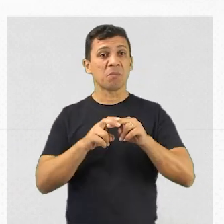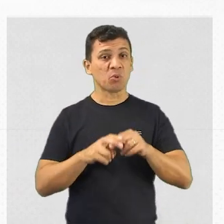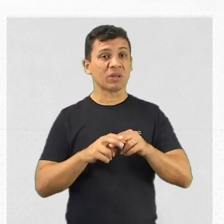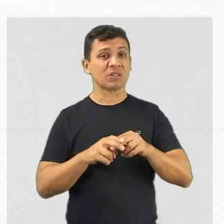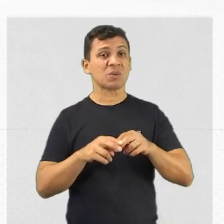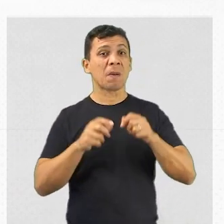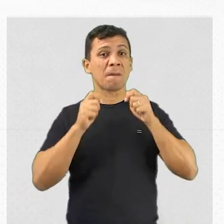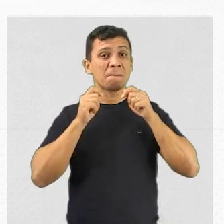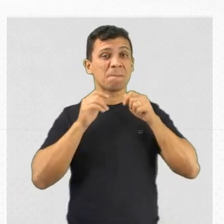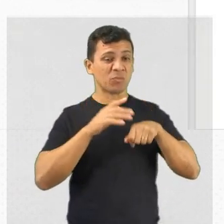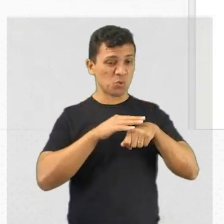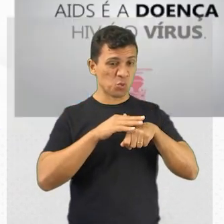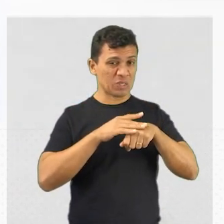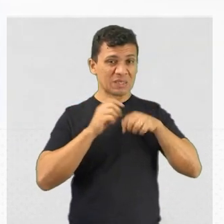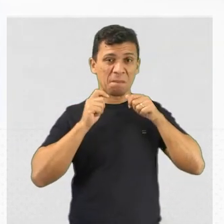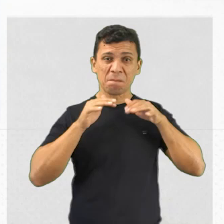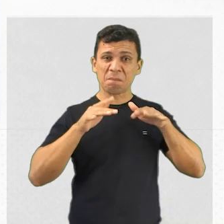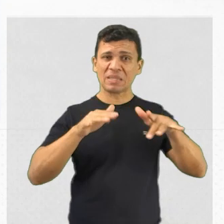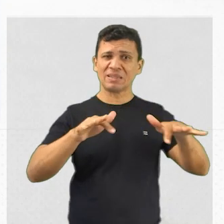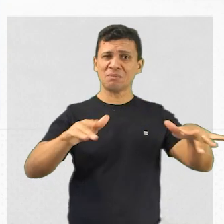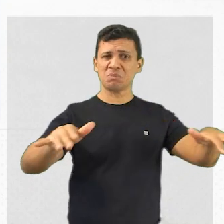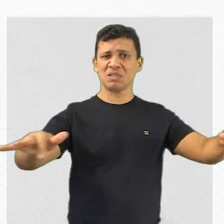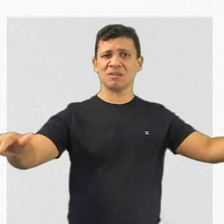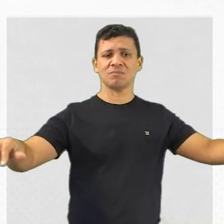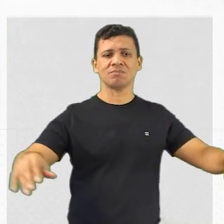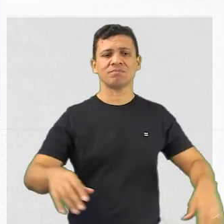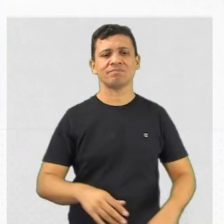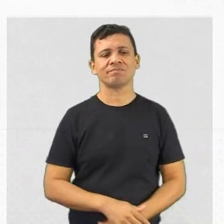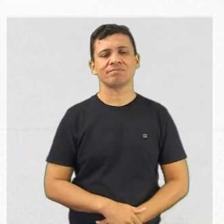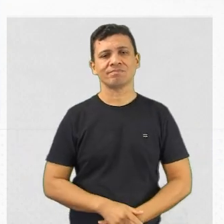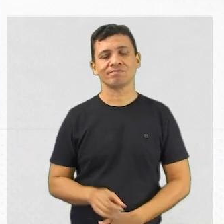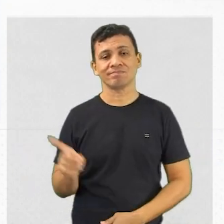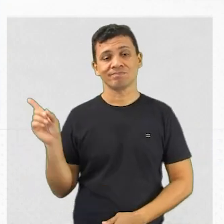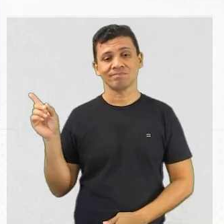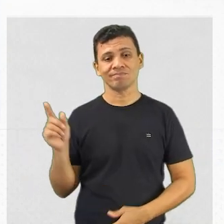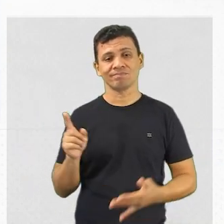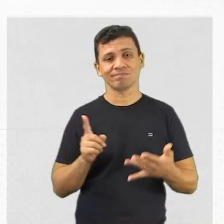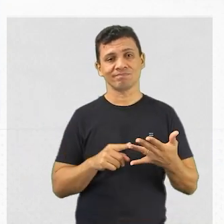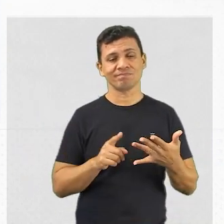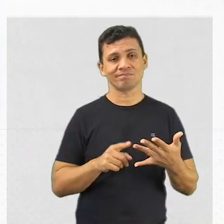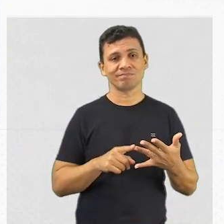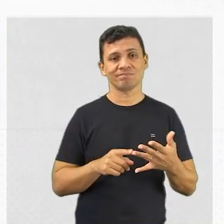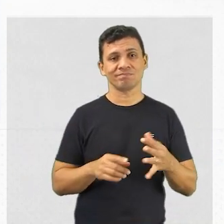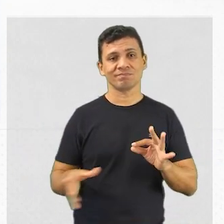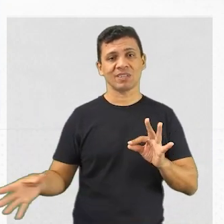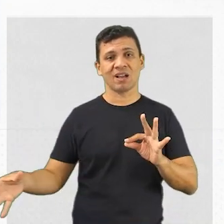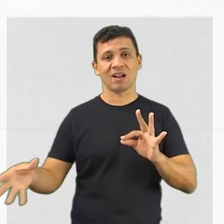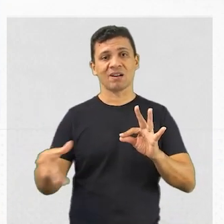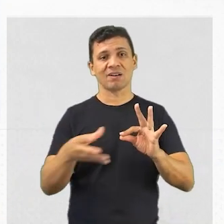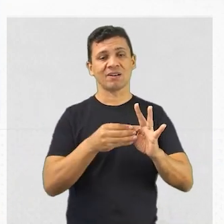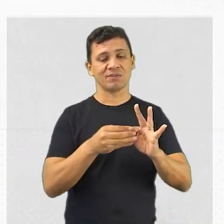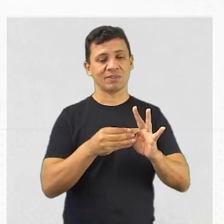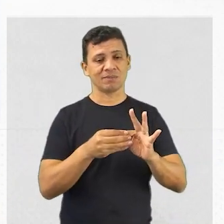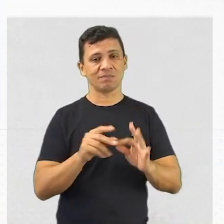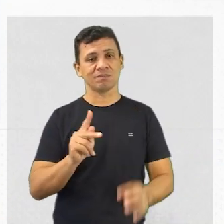pandemia, foi considerada então uma pandemia, tá bom? E aí então a gente fala do HIV, que é o vírus